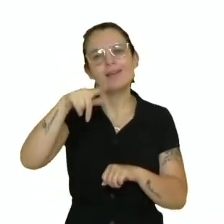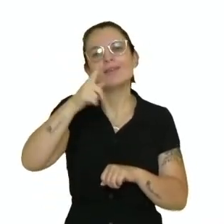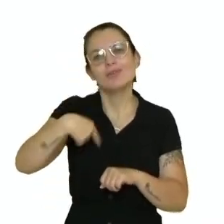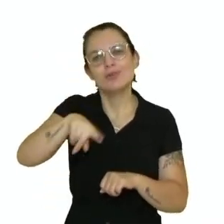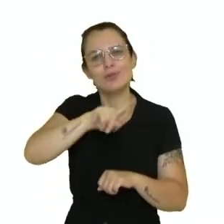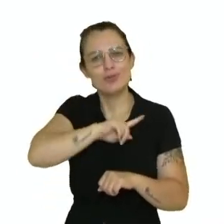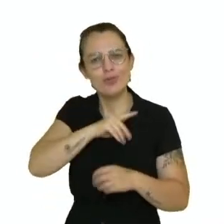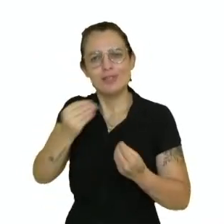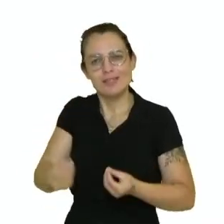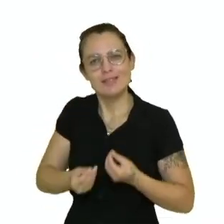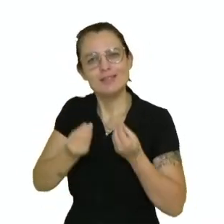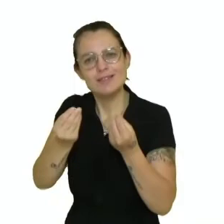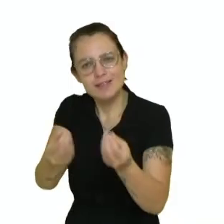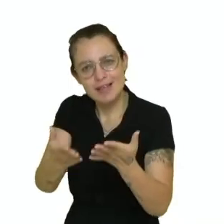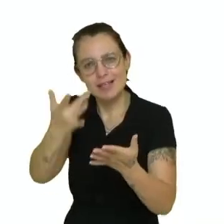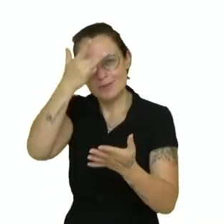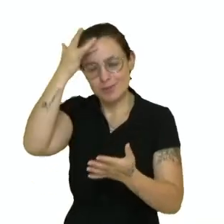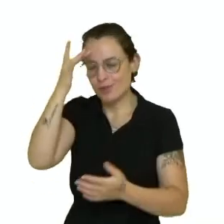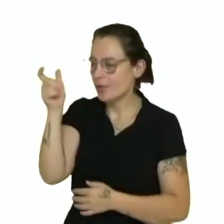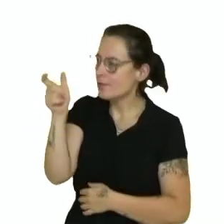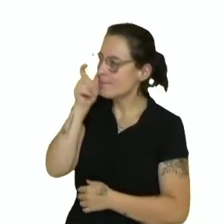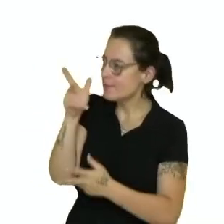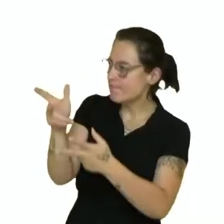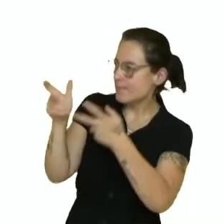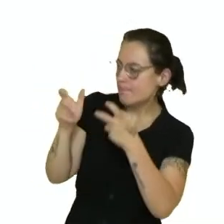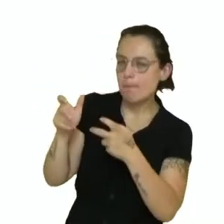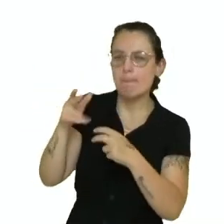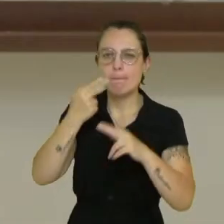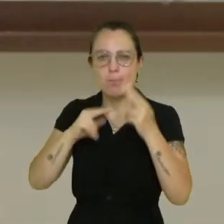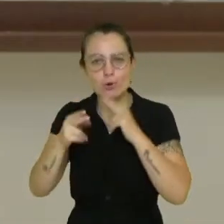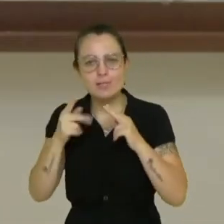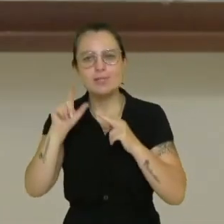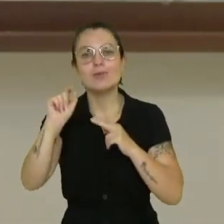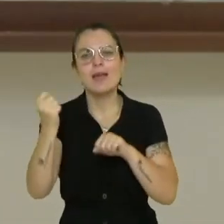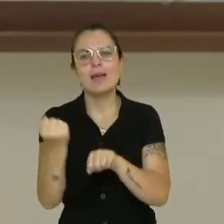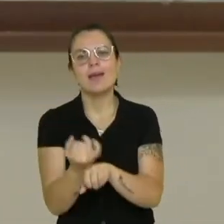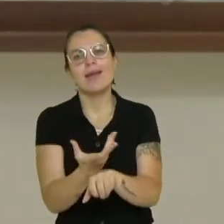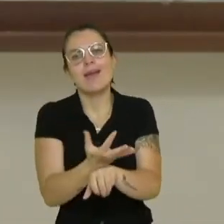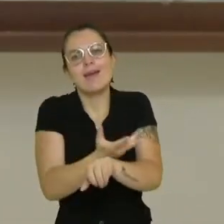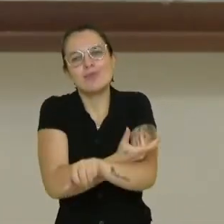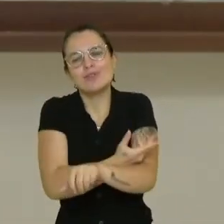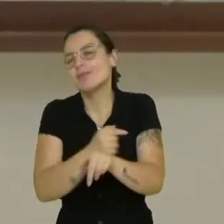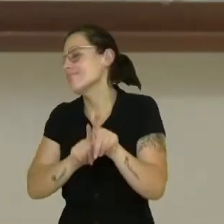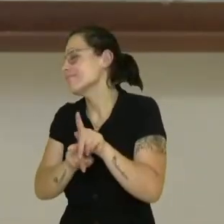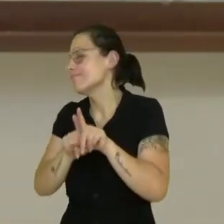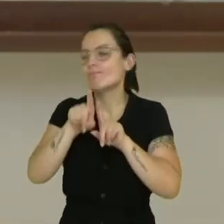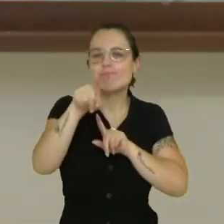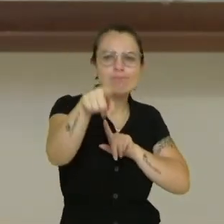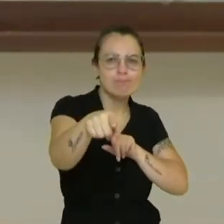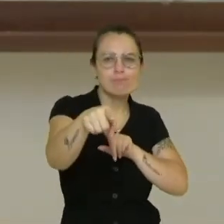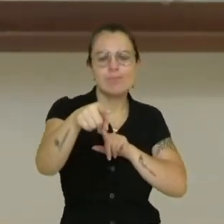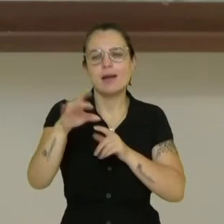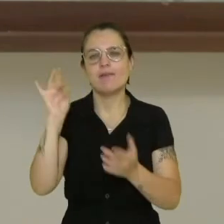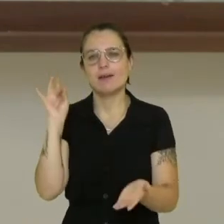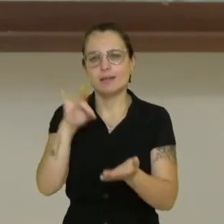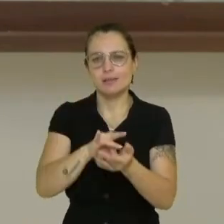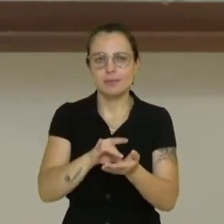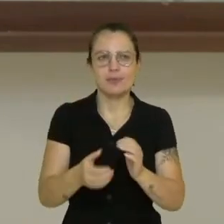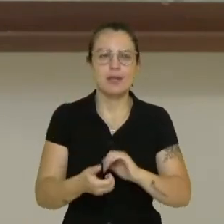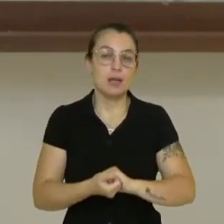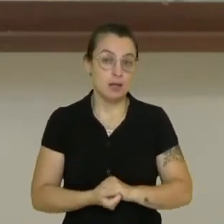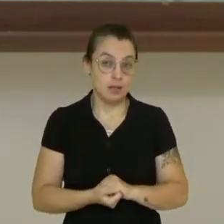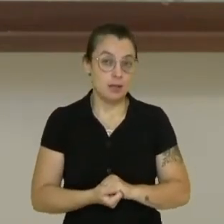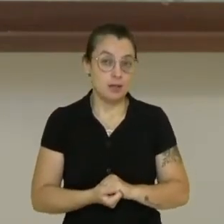ouvintes novas sensações que nos fazem transcender a realidade. Olha que legal, a música na Grécia Antiga, ela era um presente